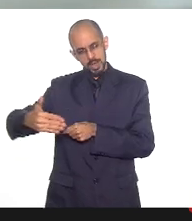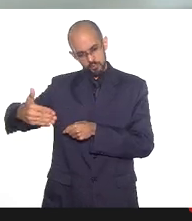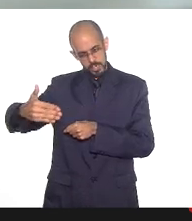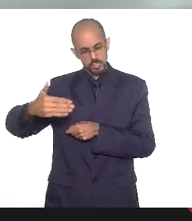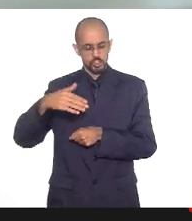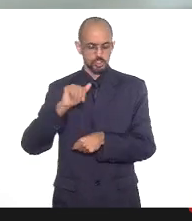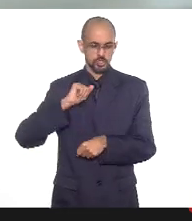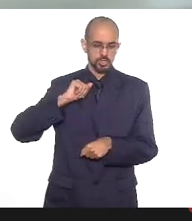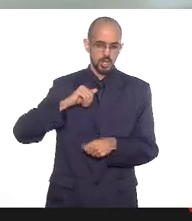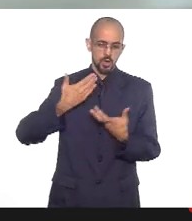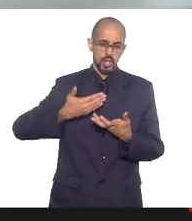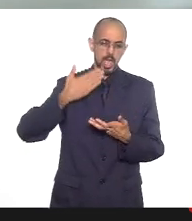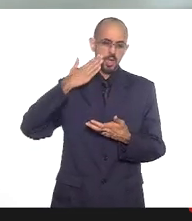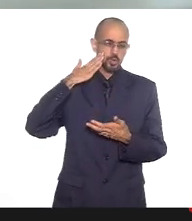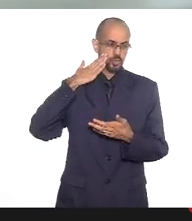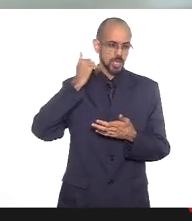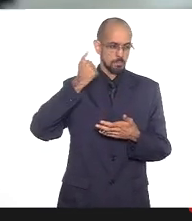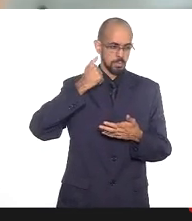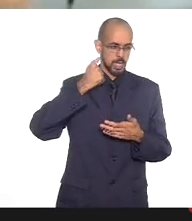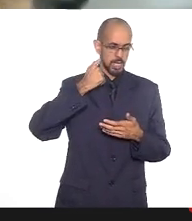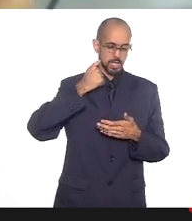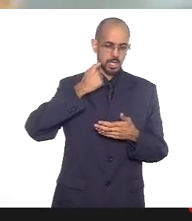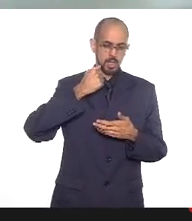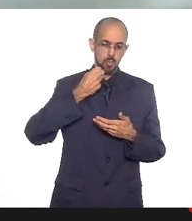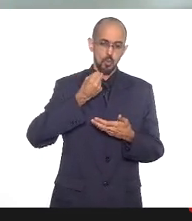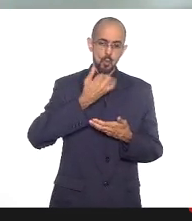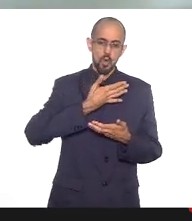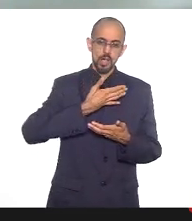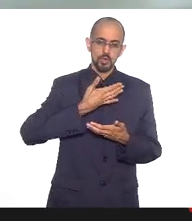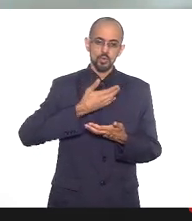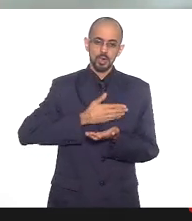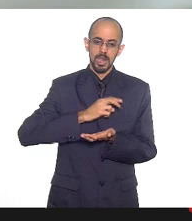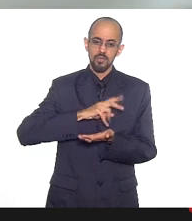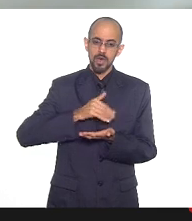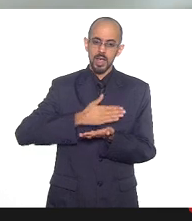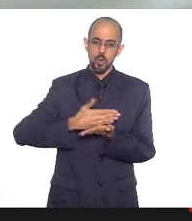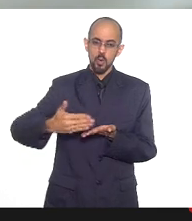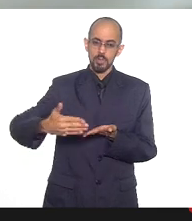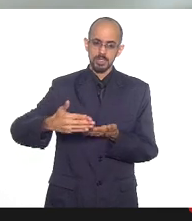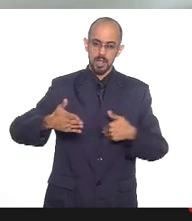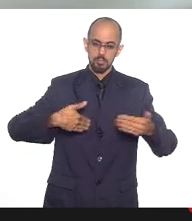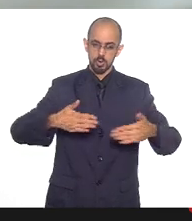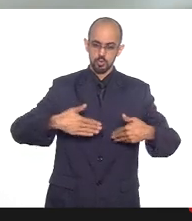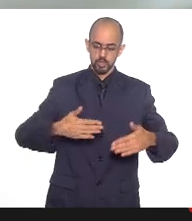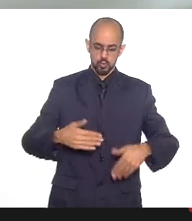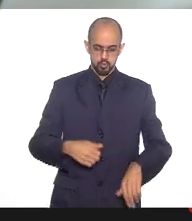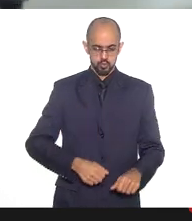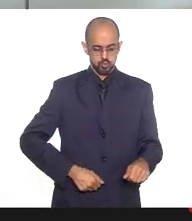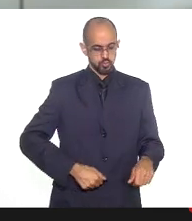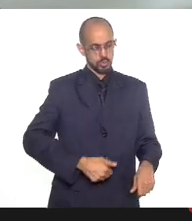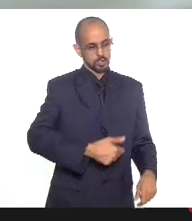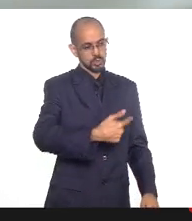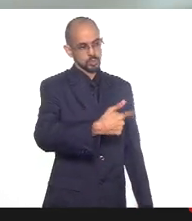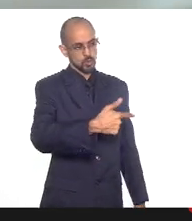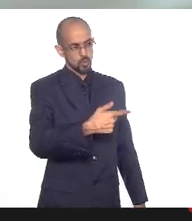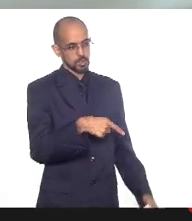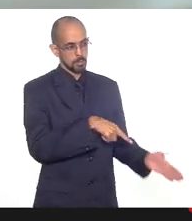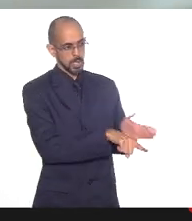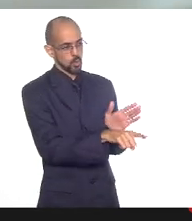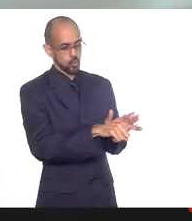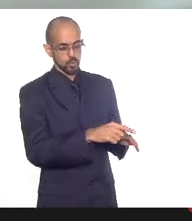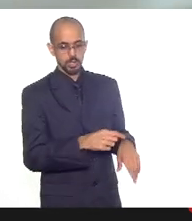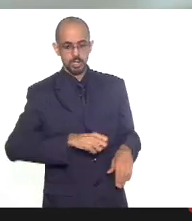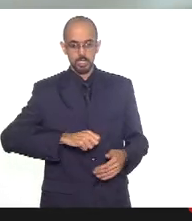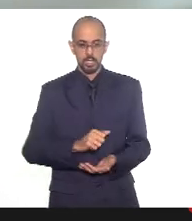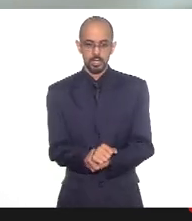primeiro saber quando é que ela vai entrar em operação. Dois, se no